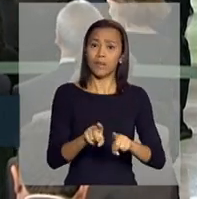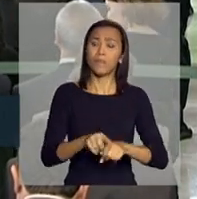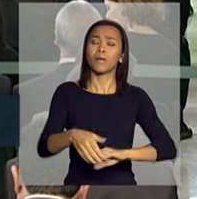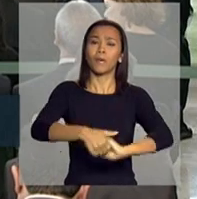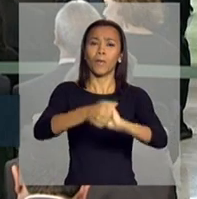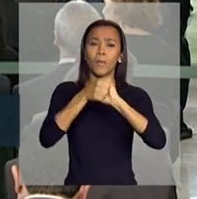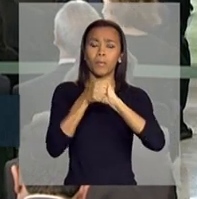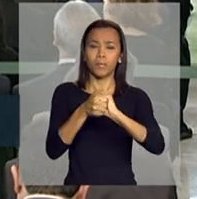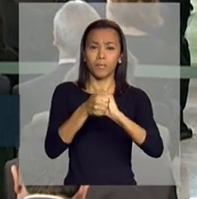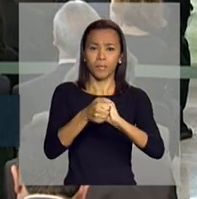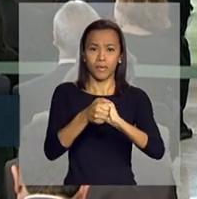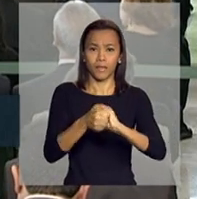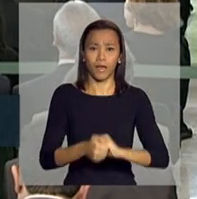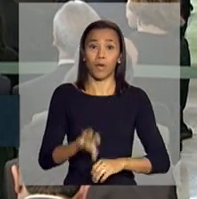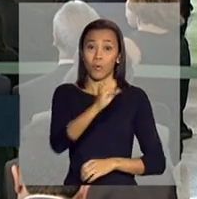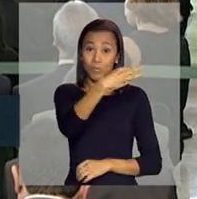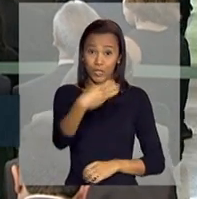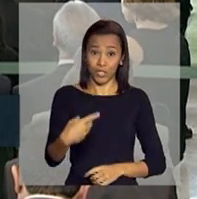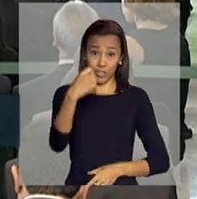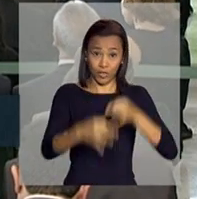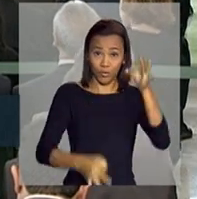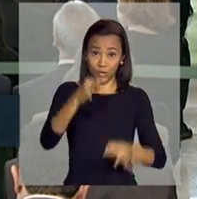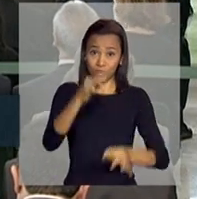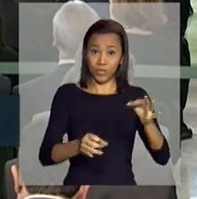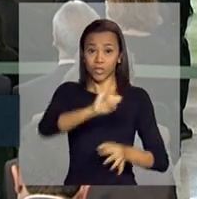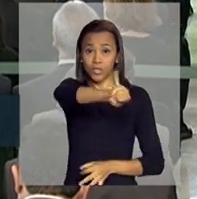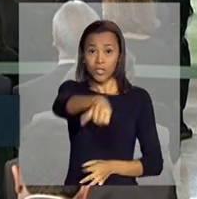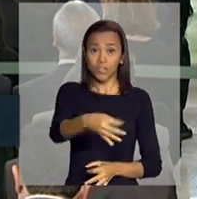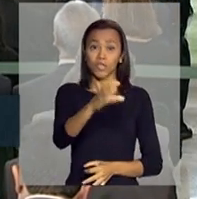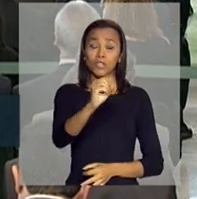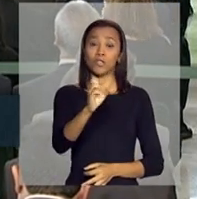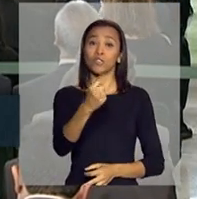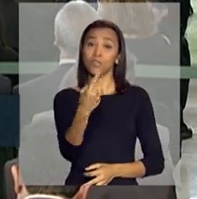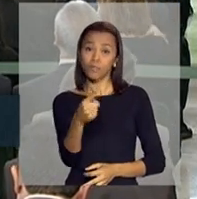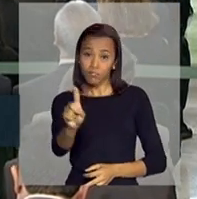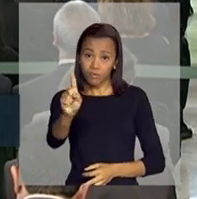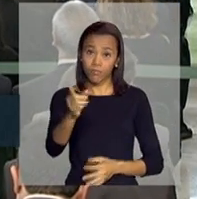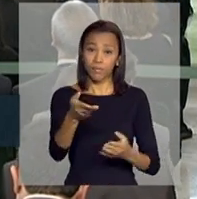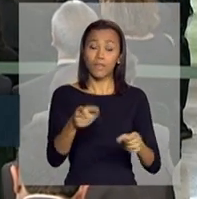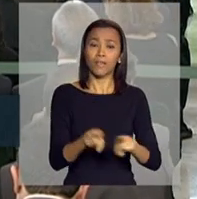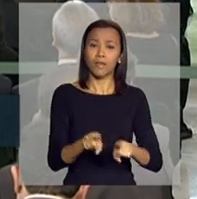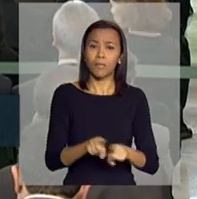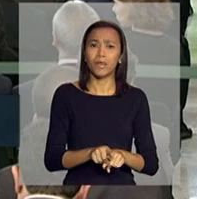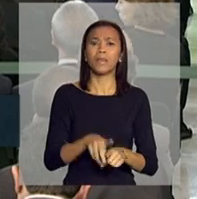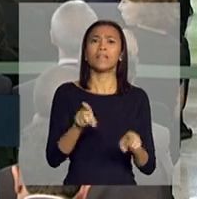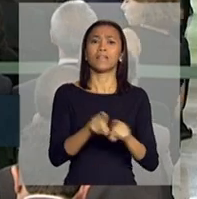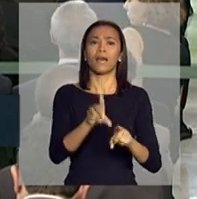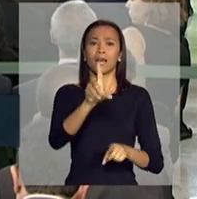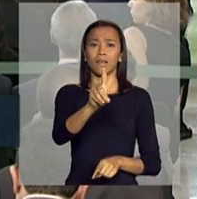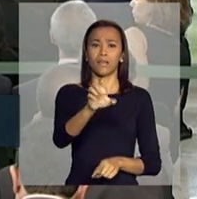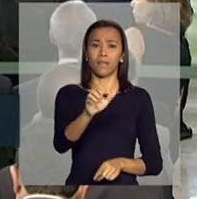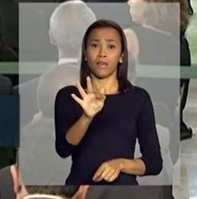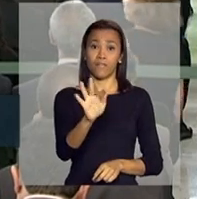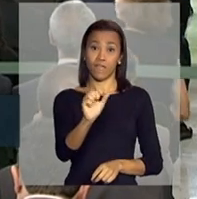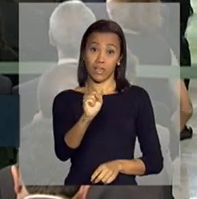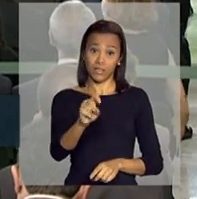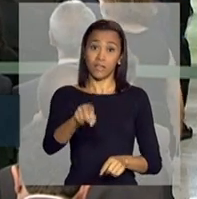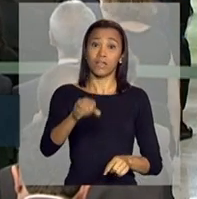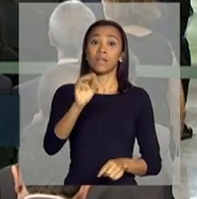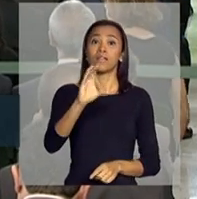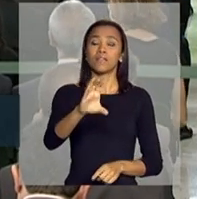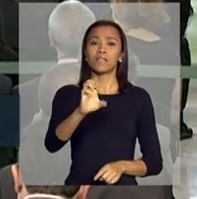cumprimentar o ministro da Justiça, José Eduardo Cardoso, o ministro da Defesa, Celso